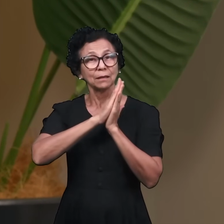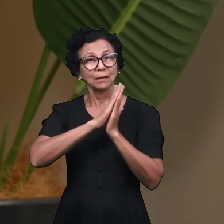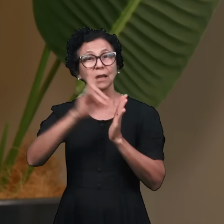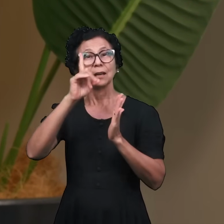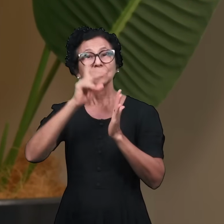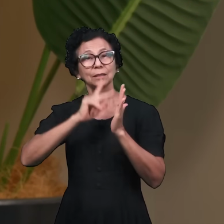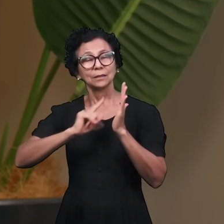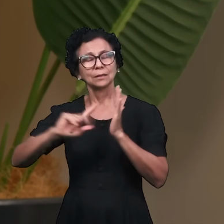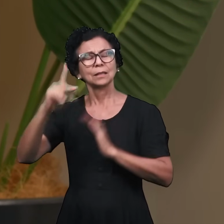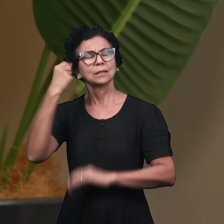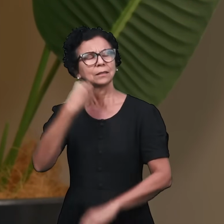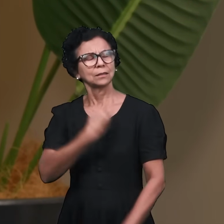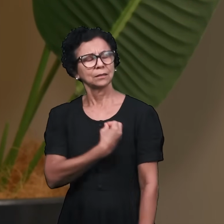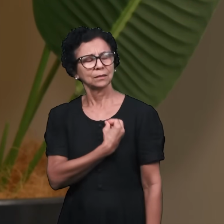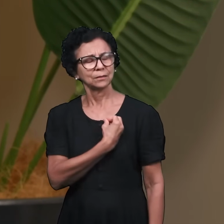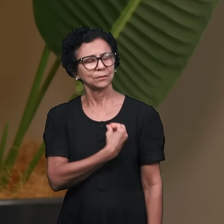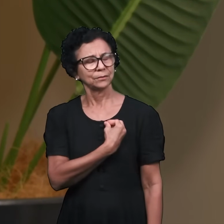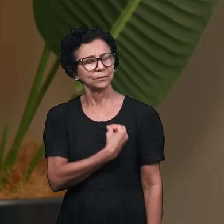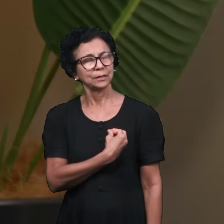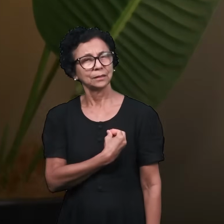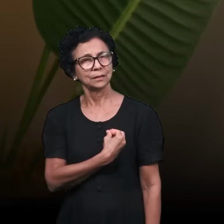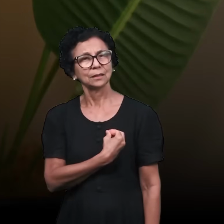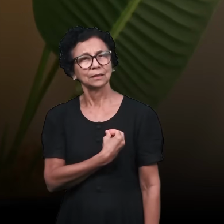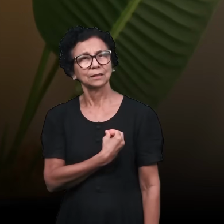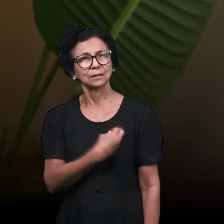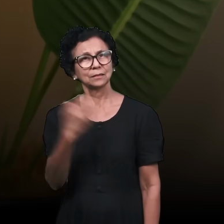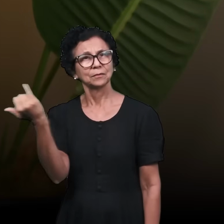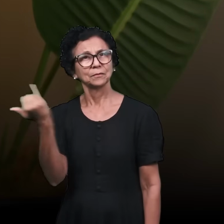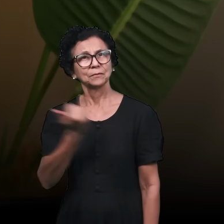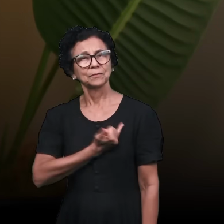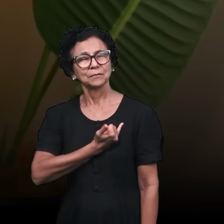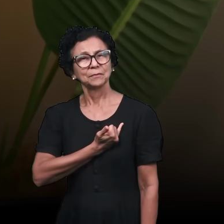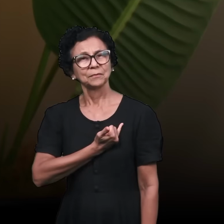Senhor, que é eterna, que é viva, que é revelada